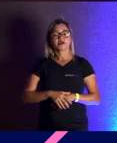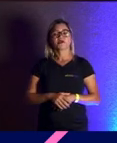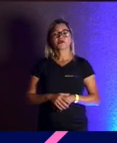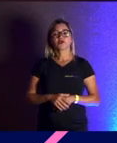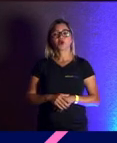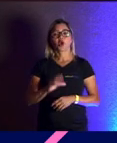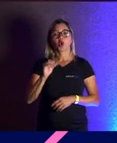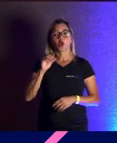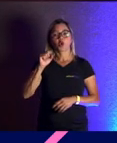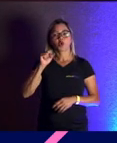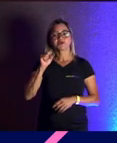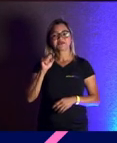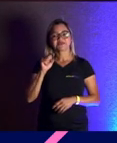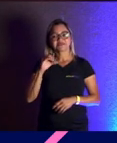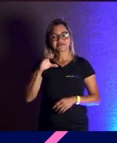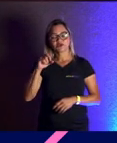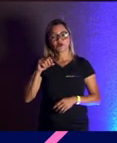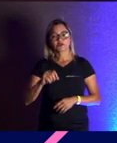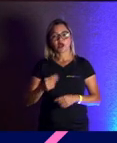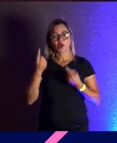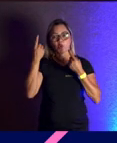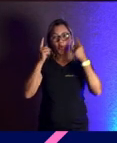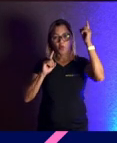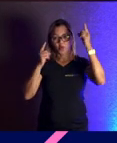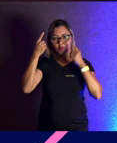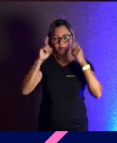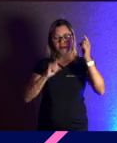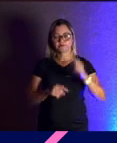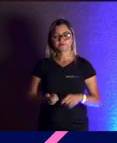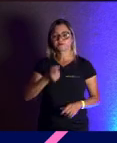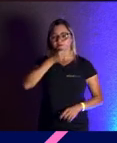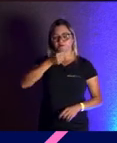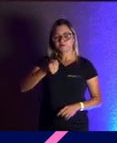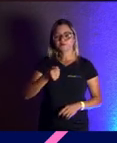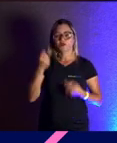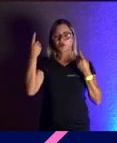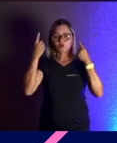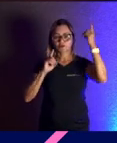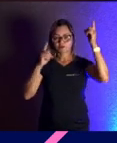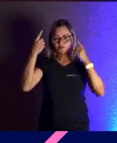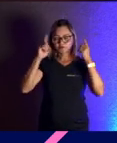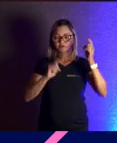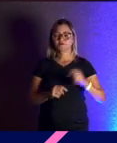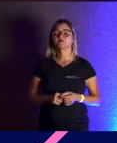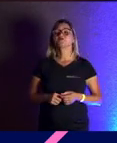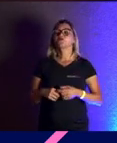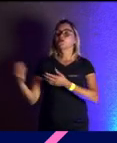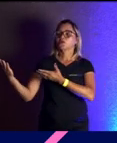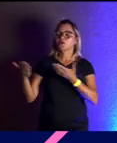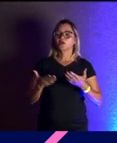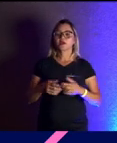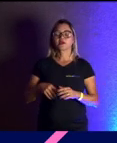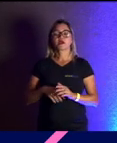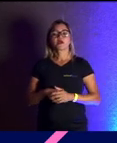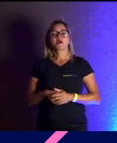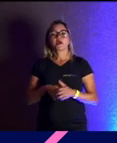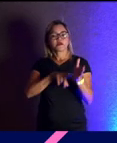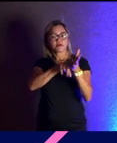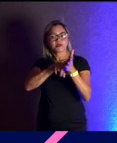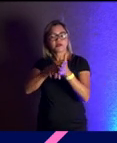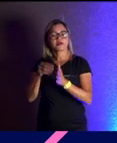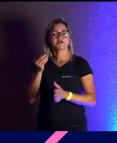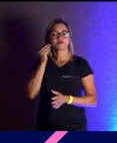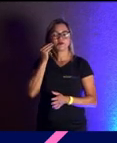Atlântico Conselho, com sede na Colômbia. Jornalista colombiano, ganhou sua experiência em pesquisa sobre conflitos armados e